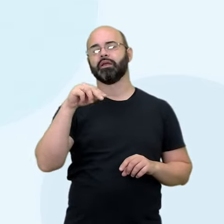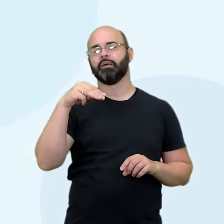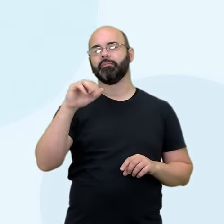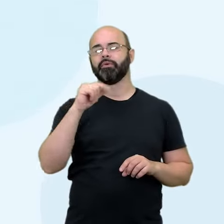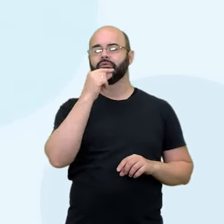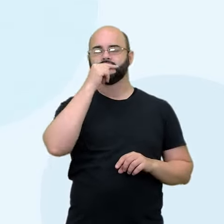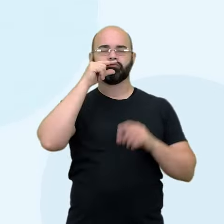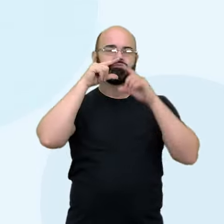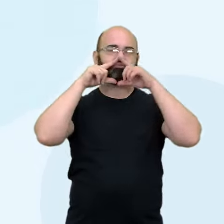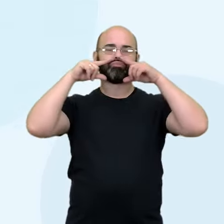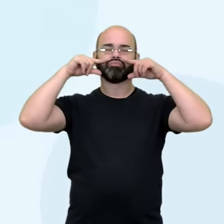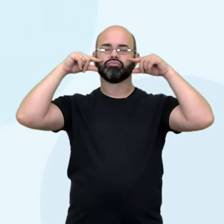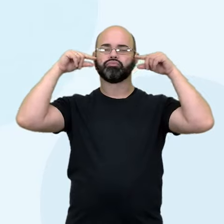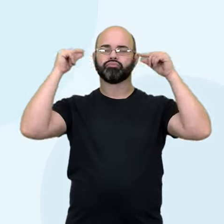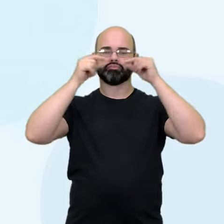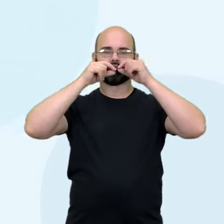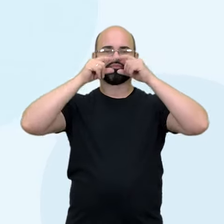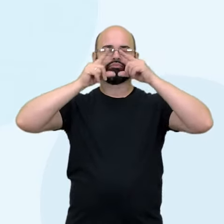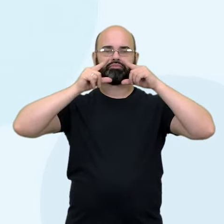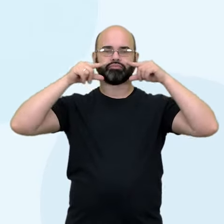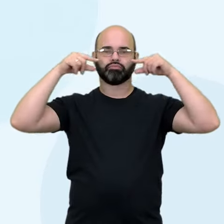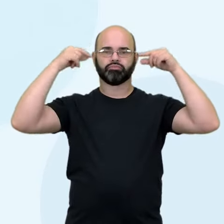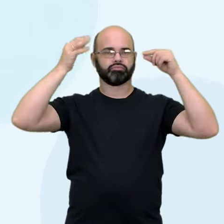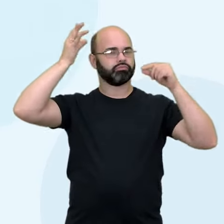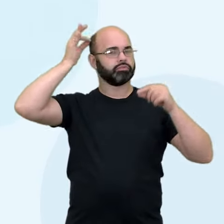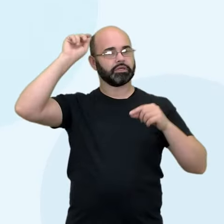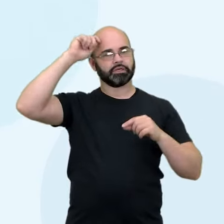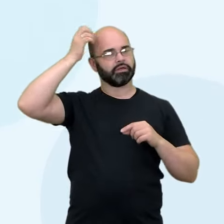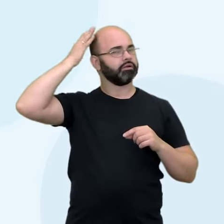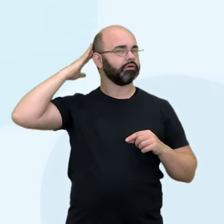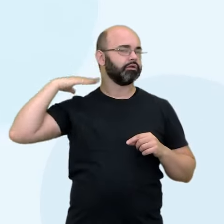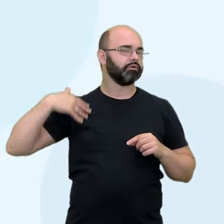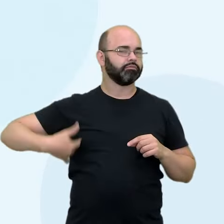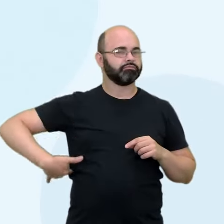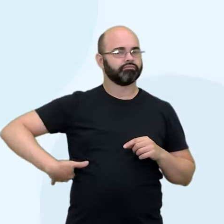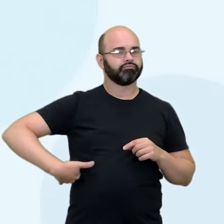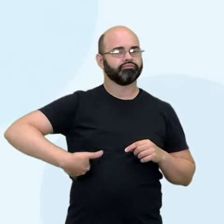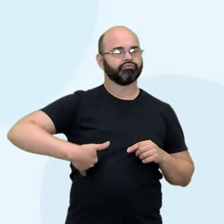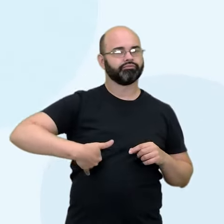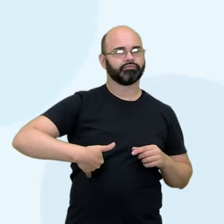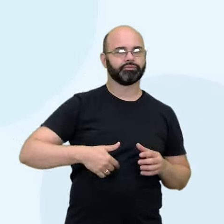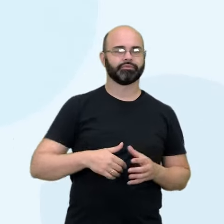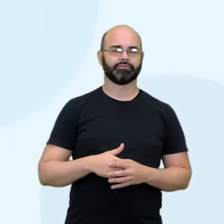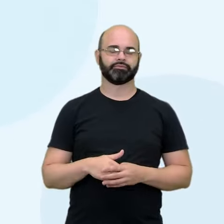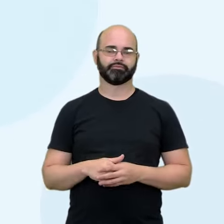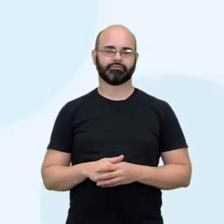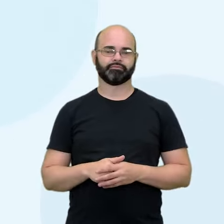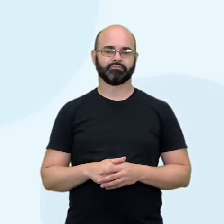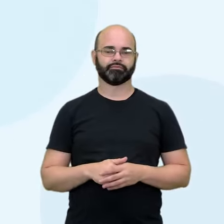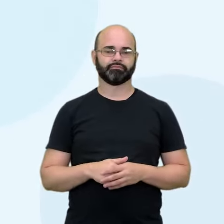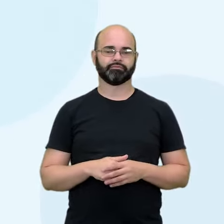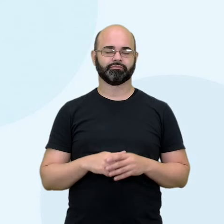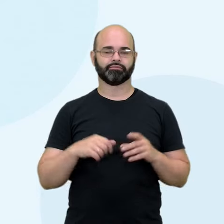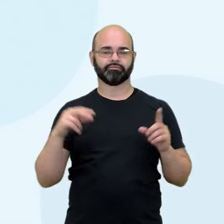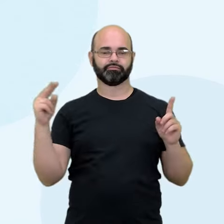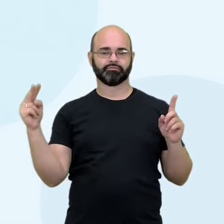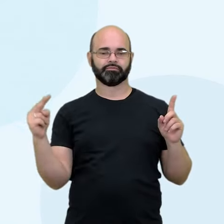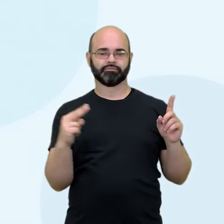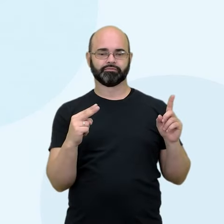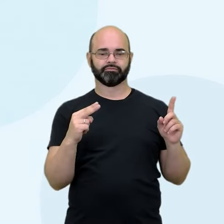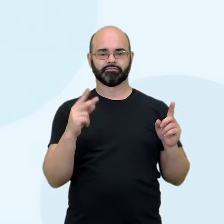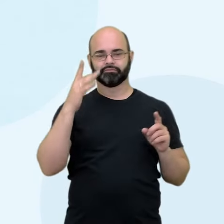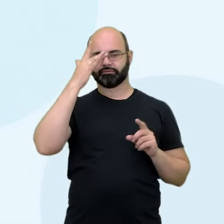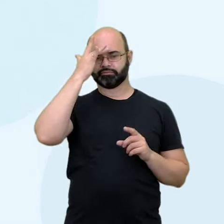tinha os cabelos mais negros que a asa da graúna e mais longos que seu talhe de palmeiro. Ou seja, é uma visão construída,